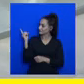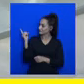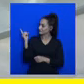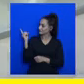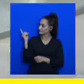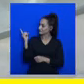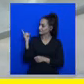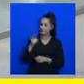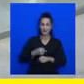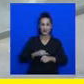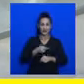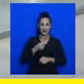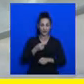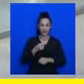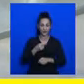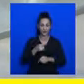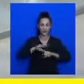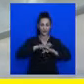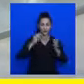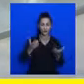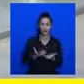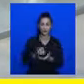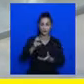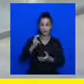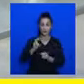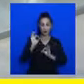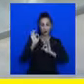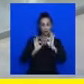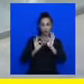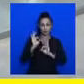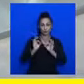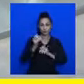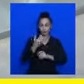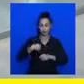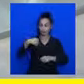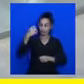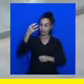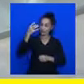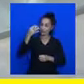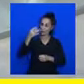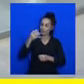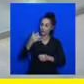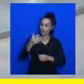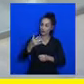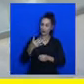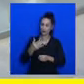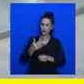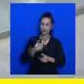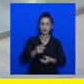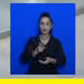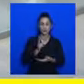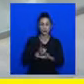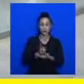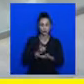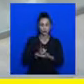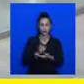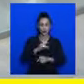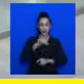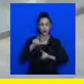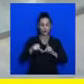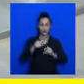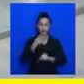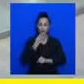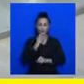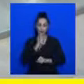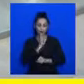E agora estamos no nosso quinto globo, colocando as bolas no suporte superior para que retornem e possamos então